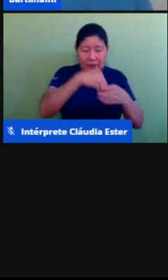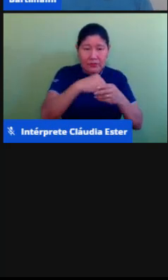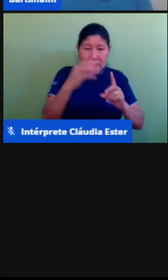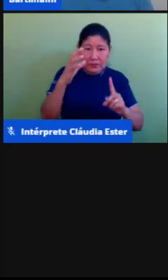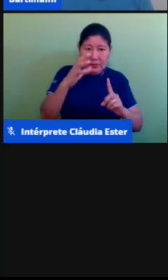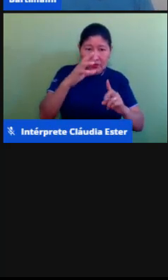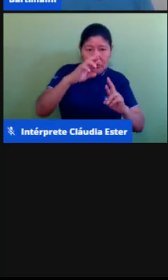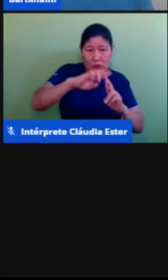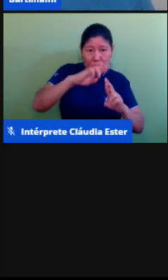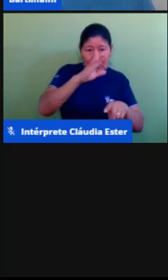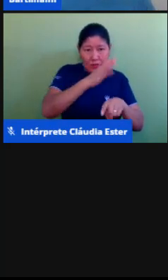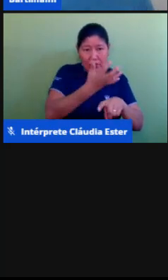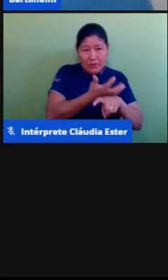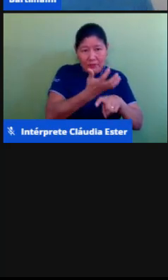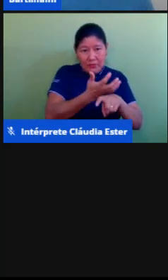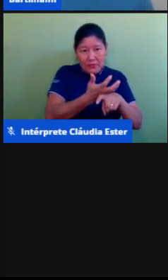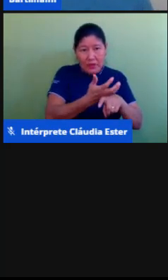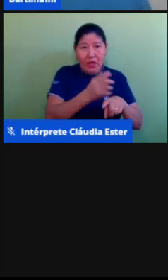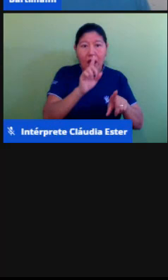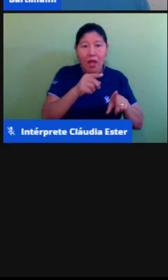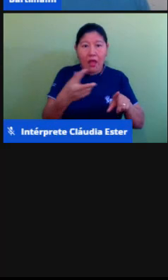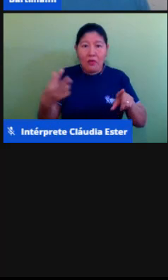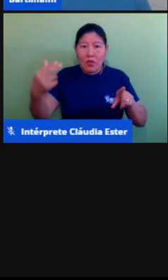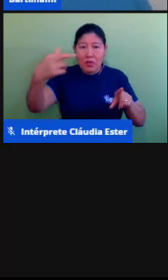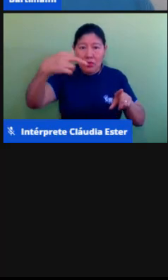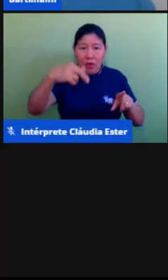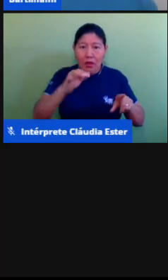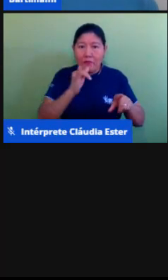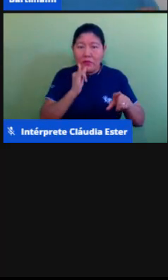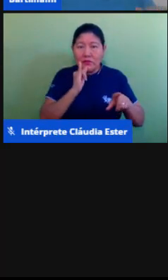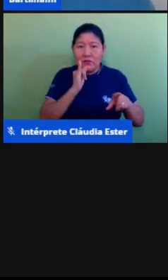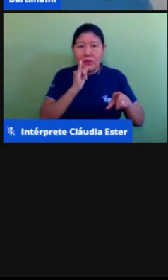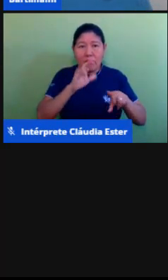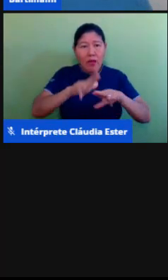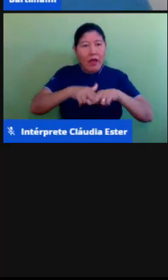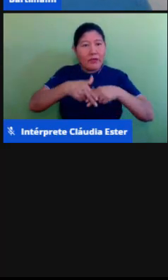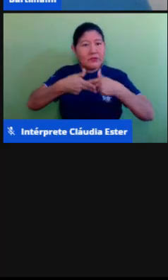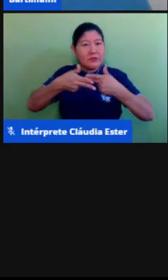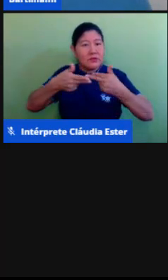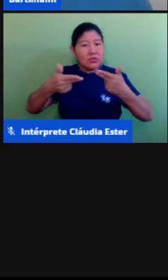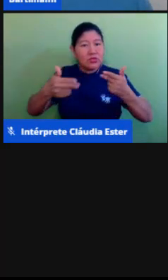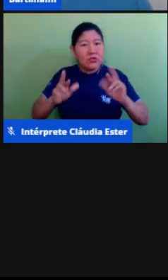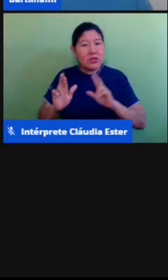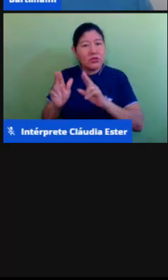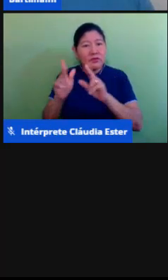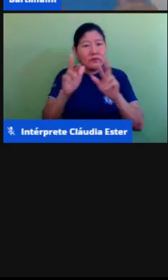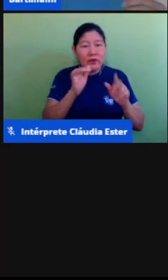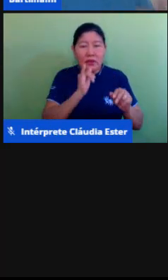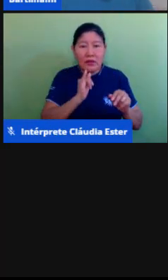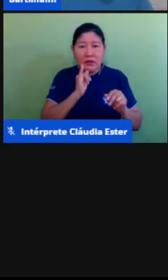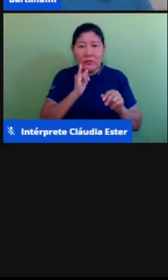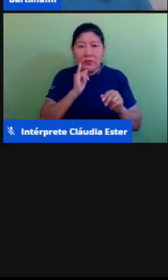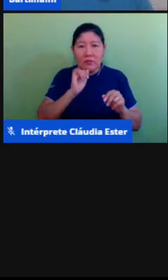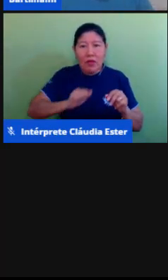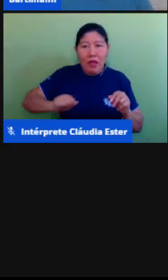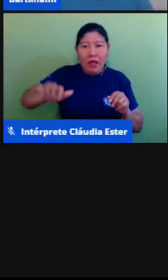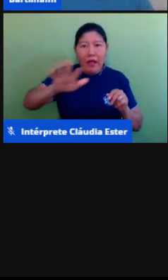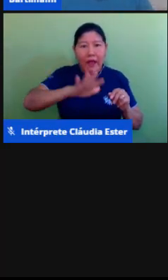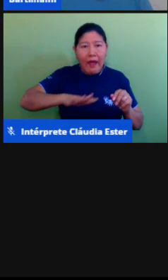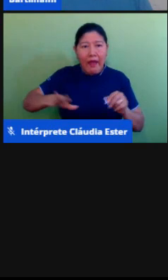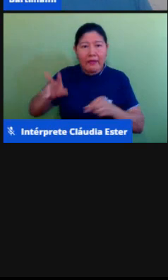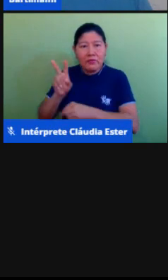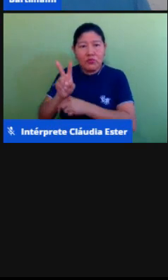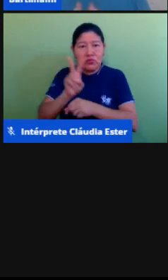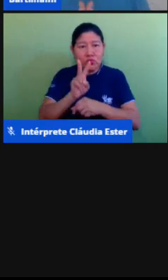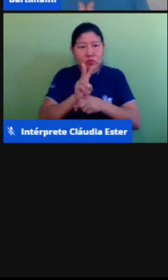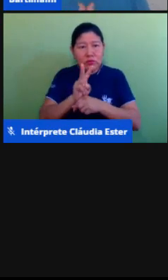com recorte fundiário. Trabalhar com quilombo, trabalhar com assentamento, trabalhar com uma área de uso sustentável, uma área de preservação